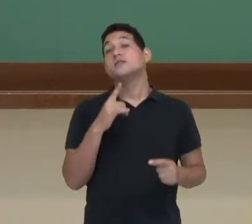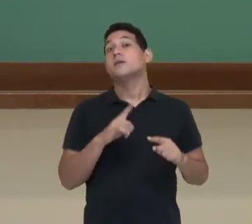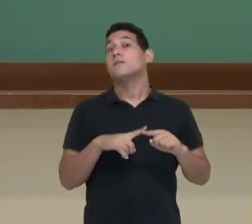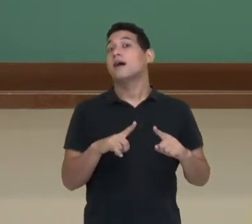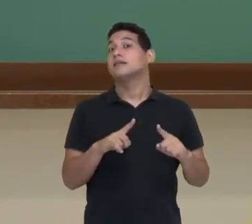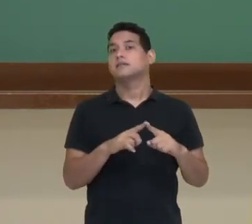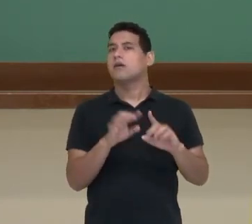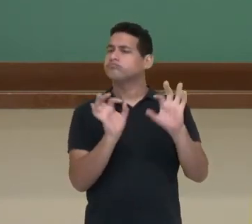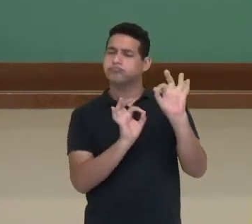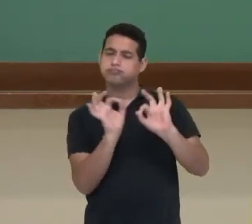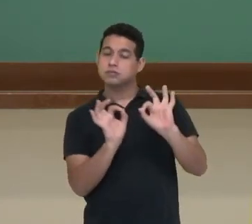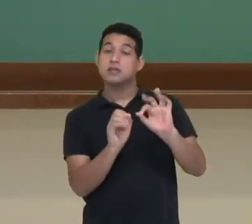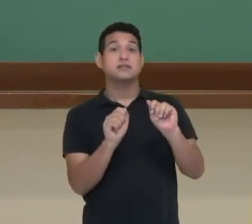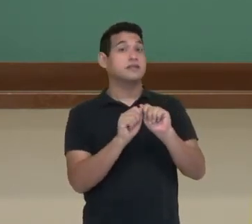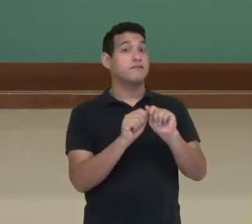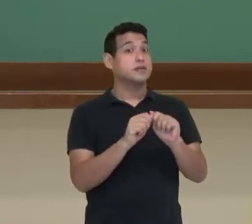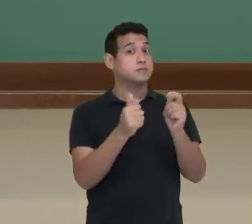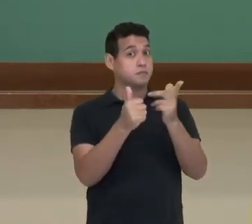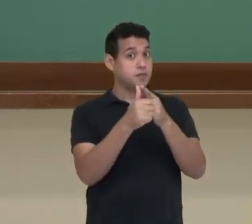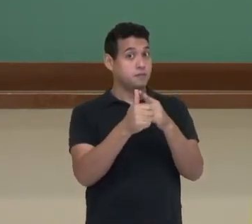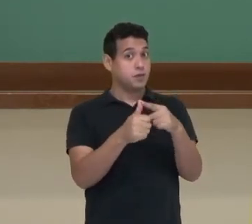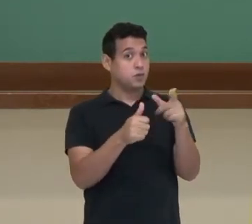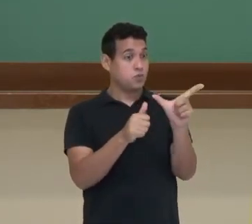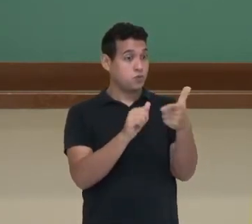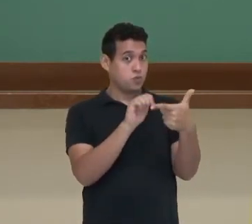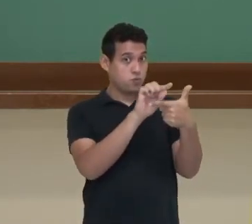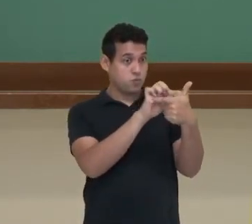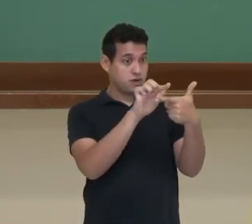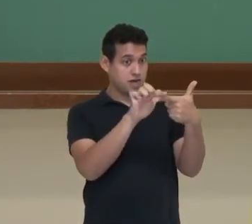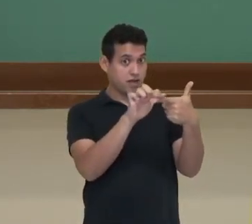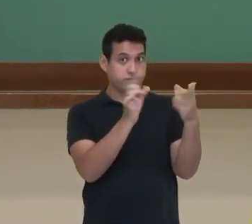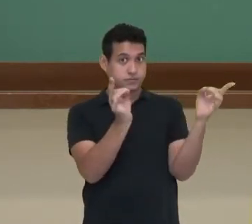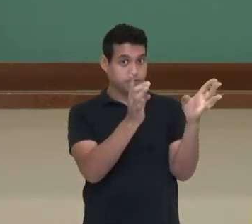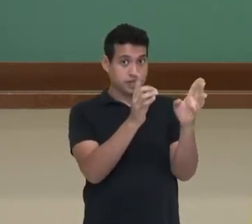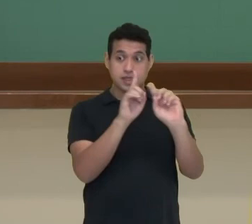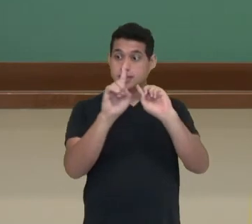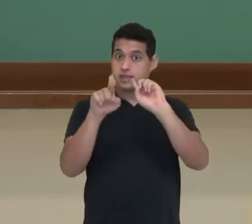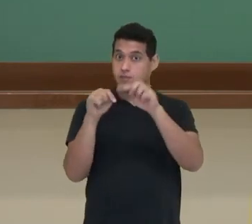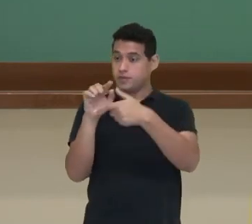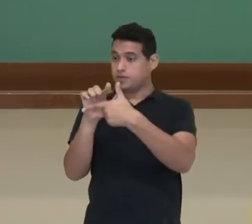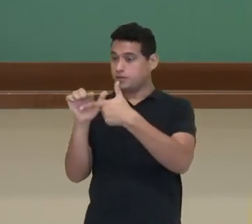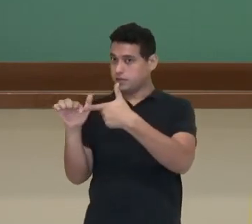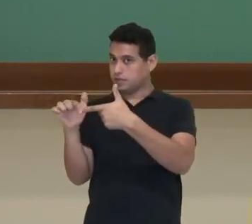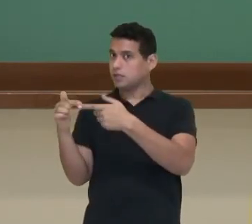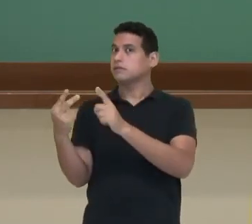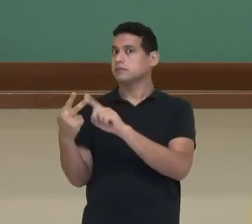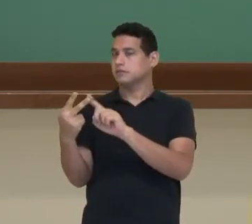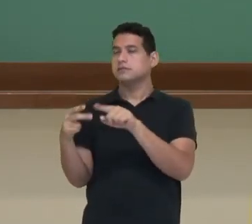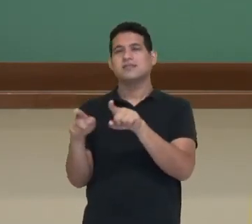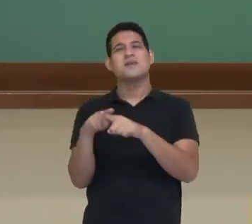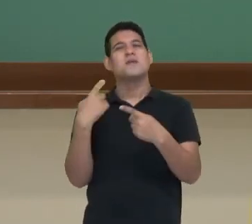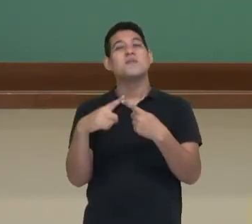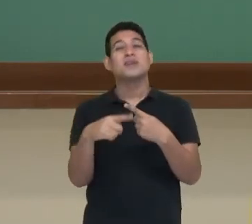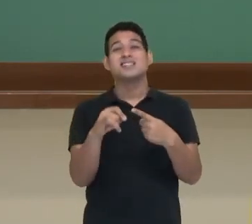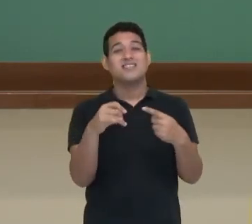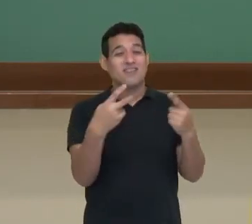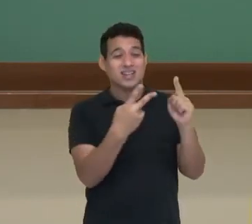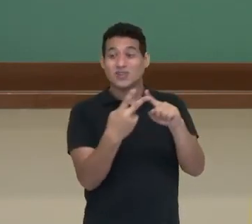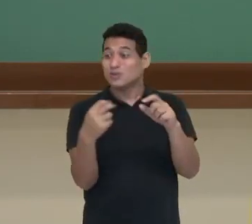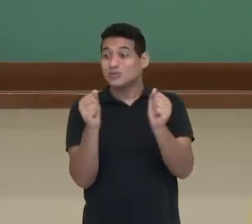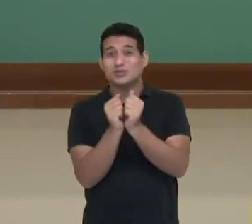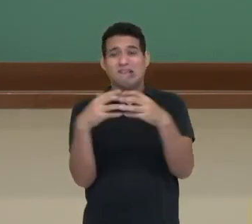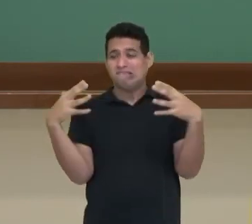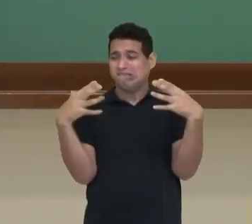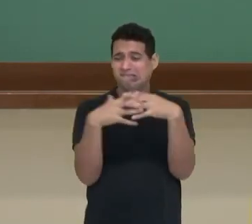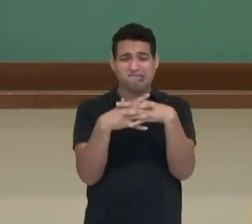você montar, você faz um de cada vez, tá bom? Senão você acaba misturando os pares ordenados, as contas, os valores que você chutou, e